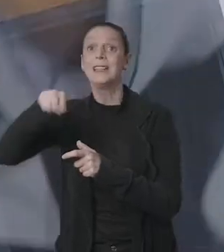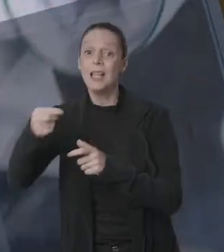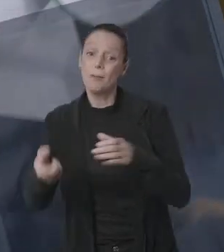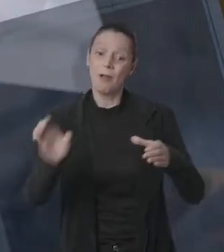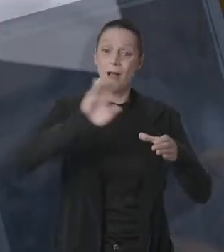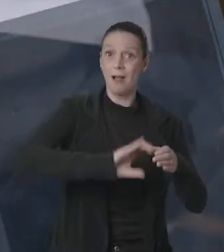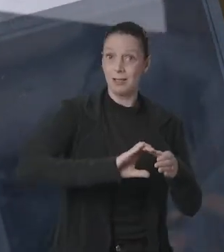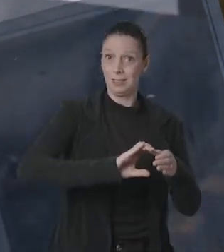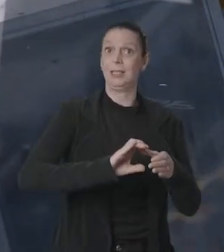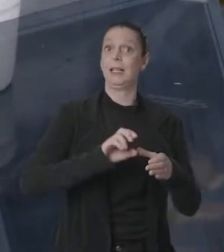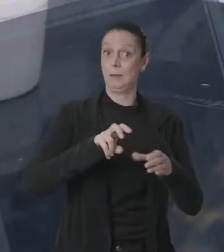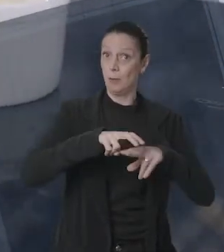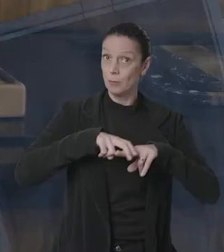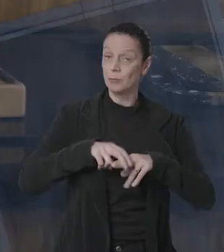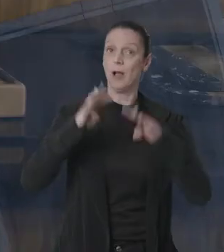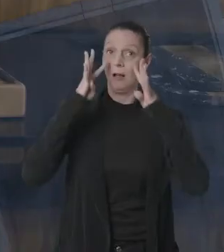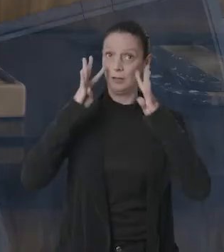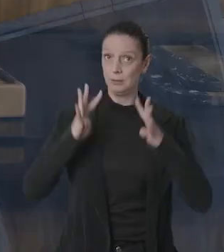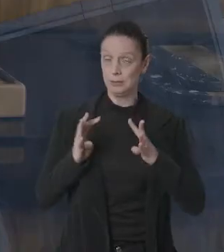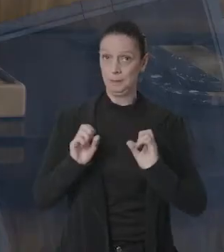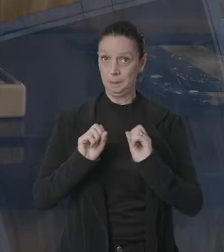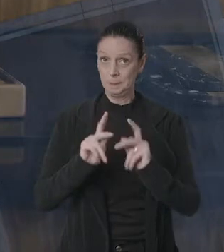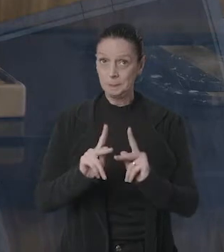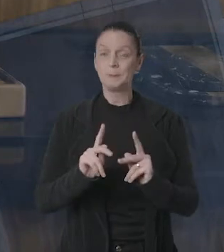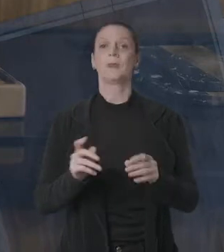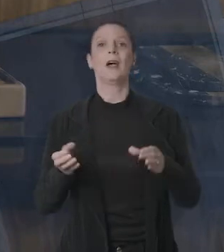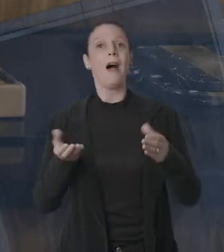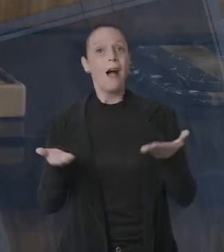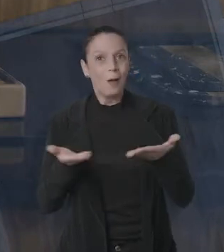Vou colocar aqui então.